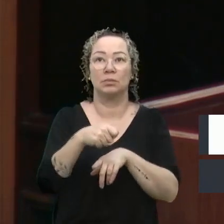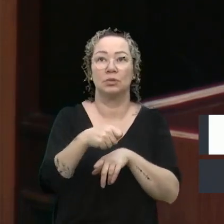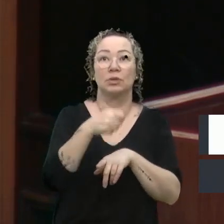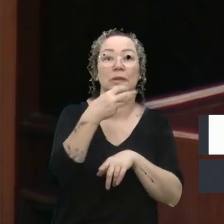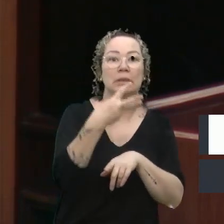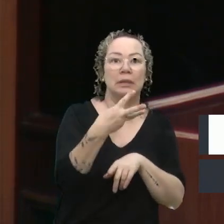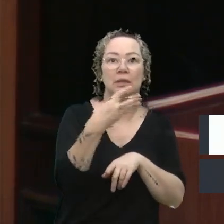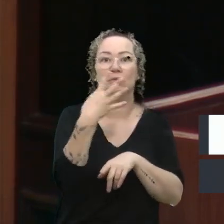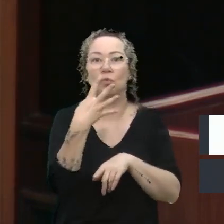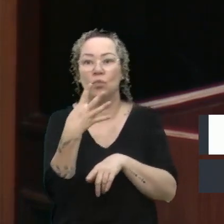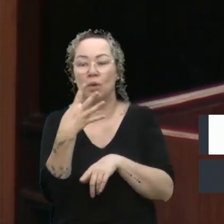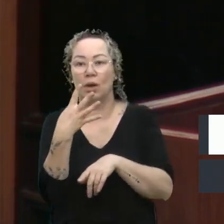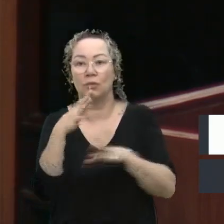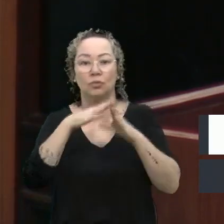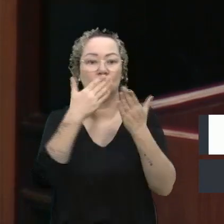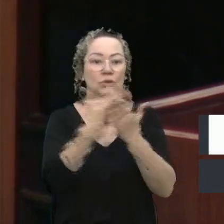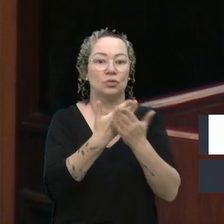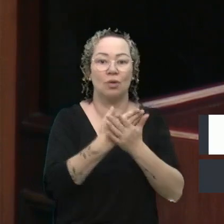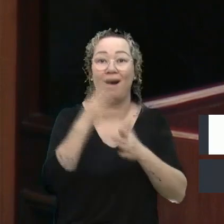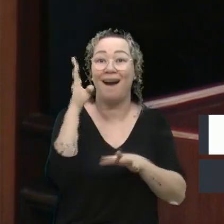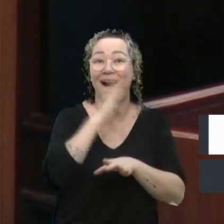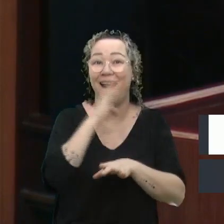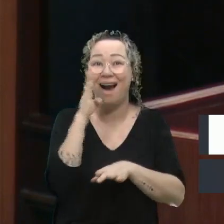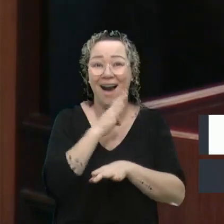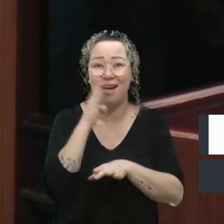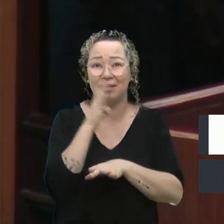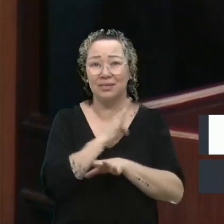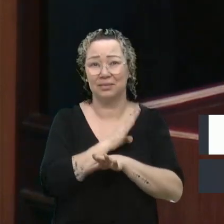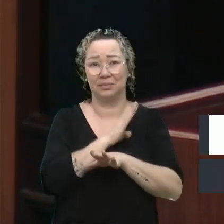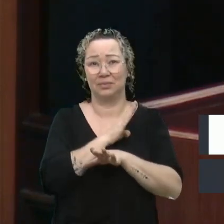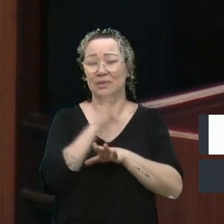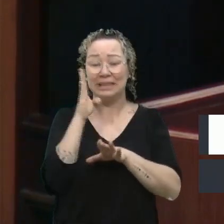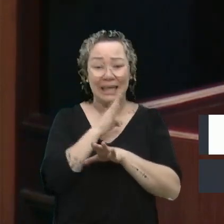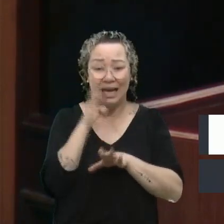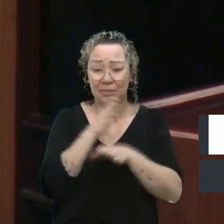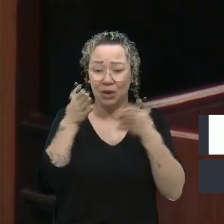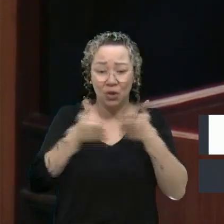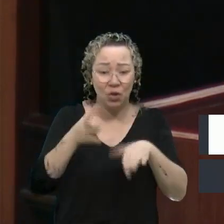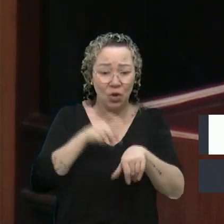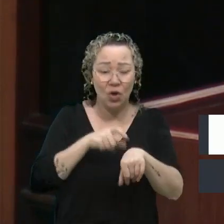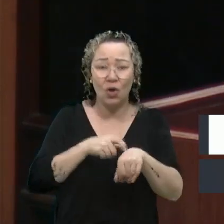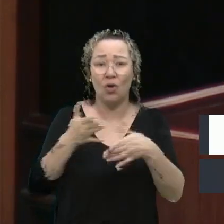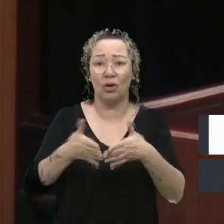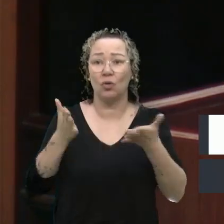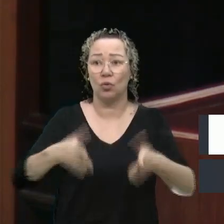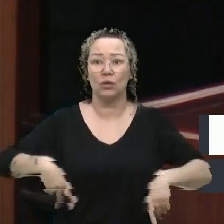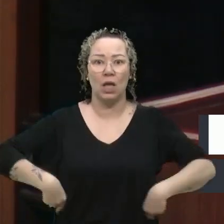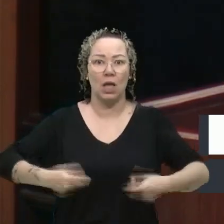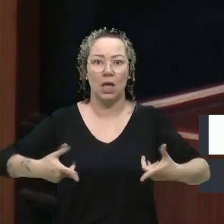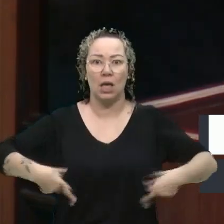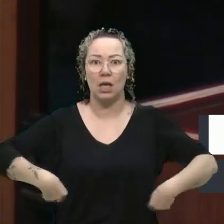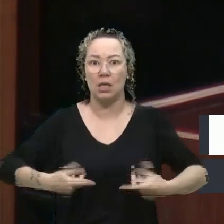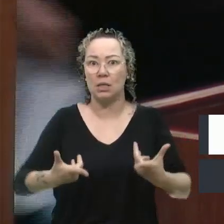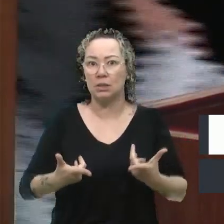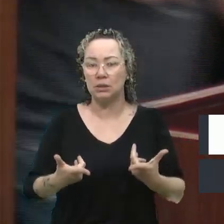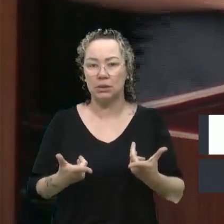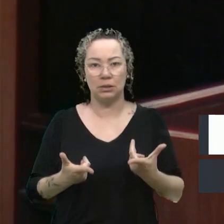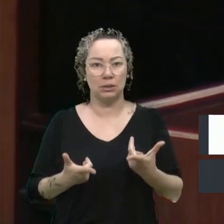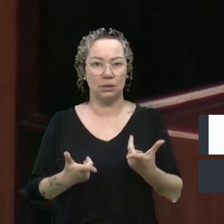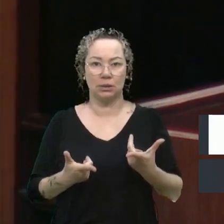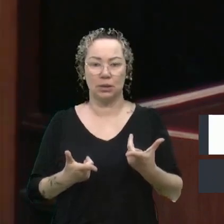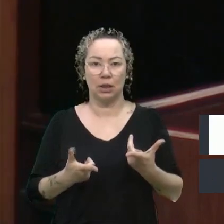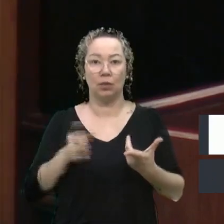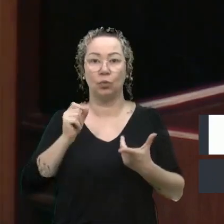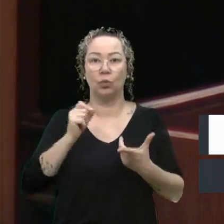escolas infantil de imediato. Essa seria de imediato. Hoje a gente está gastando uma fortuna, presidente, na questão que o